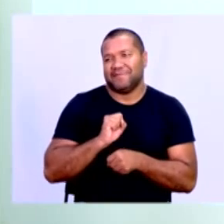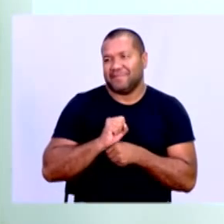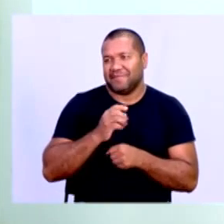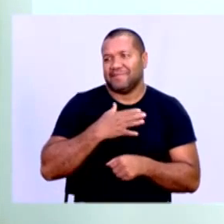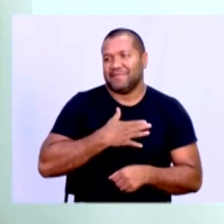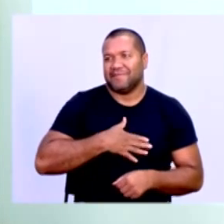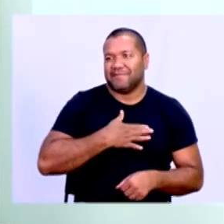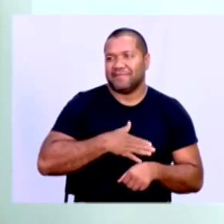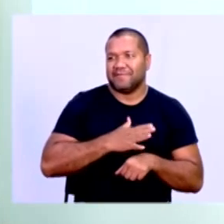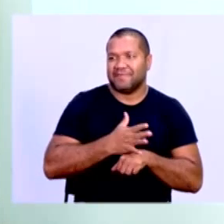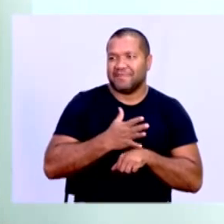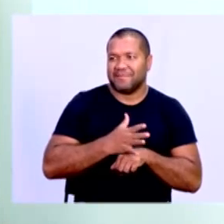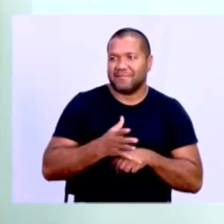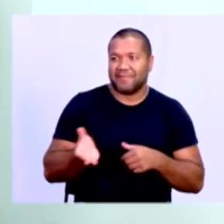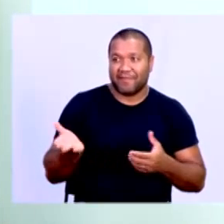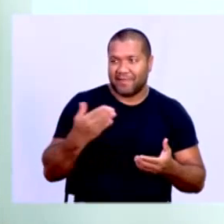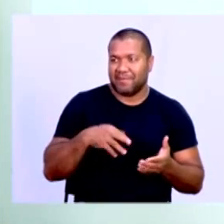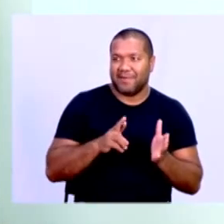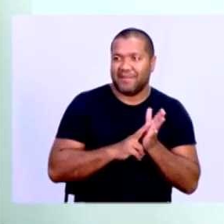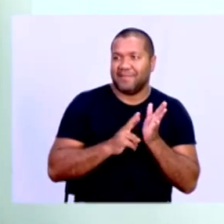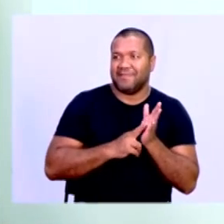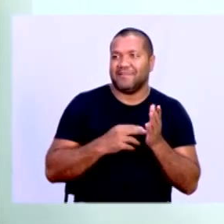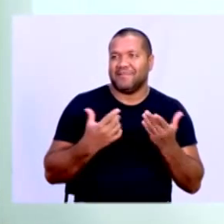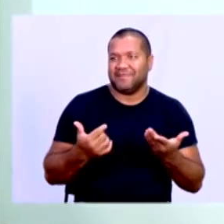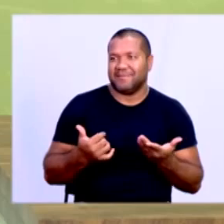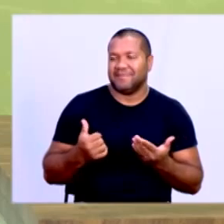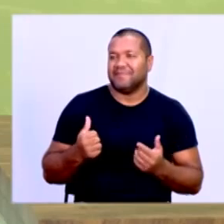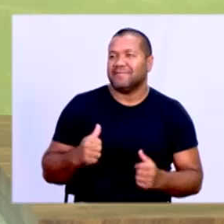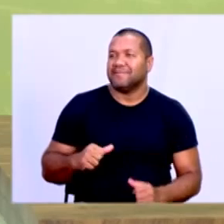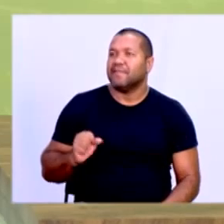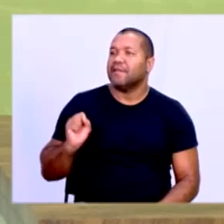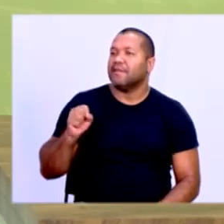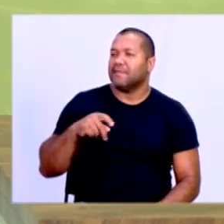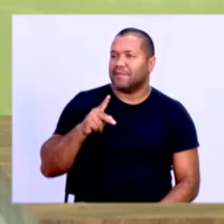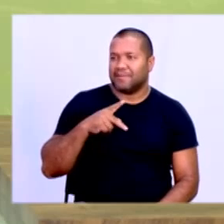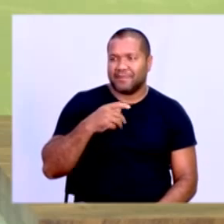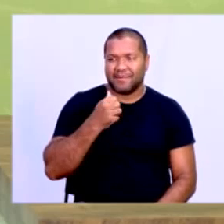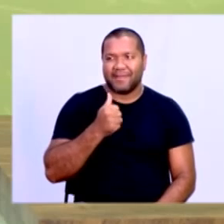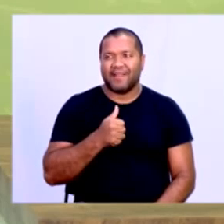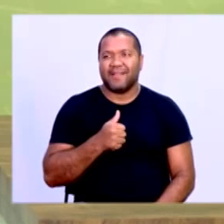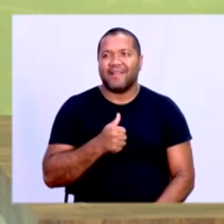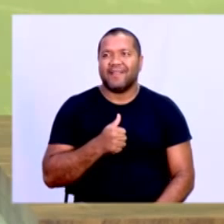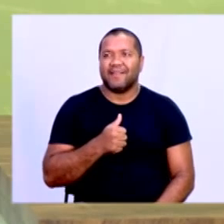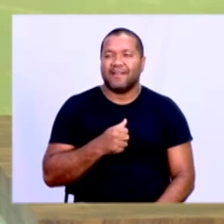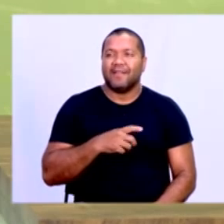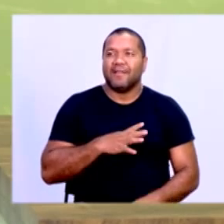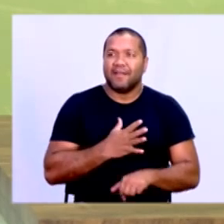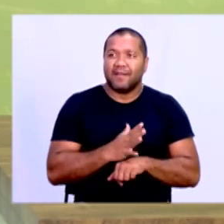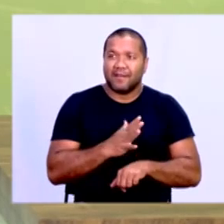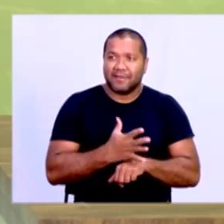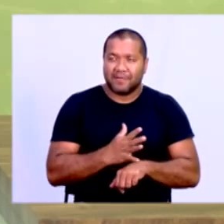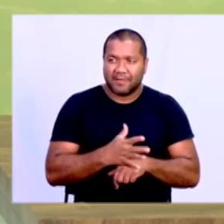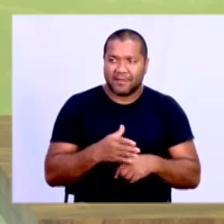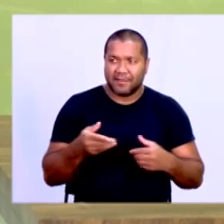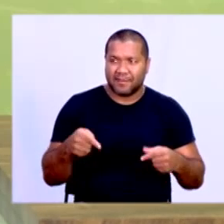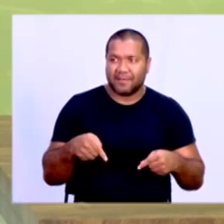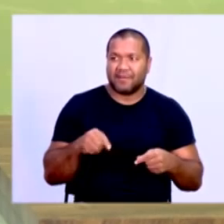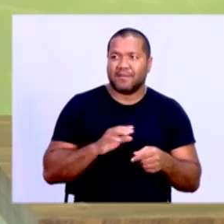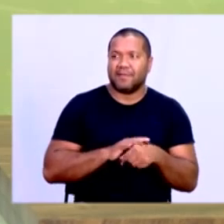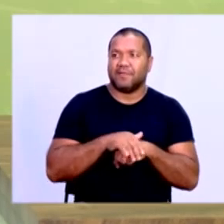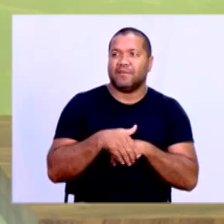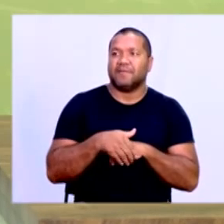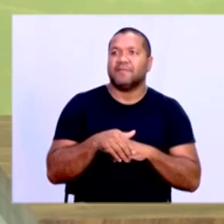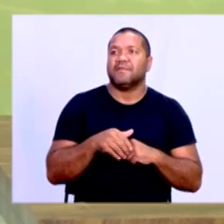gostado. Vamos à atividade, né? Isso, professor. A atividade dessa noite teve